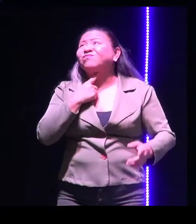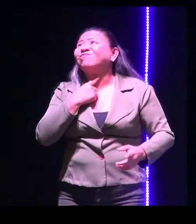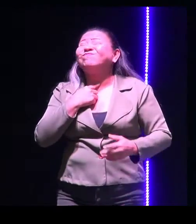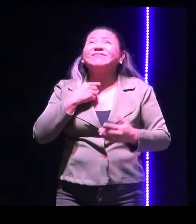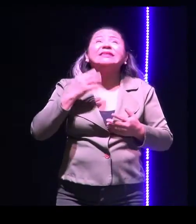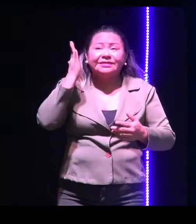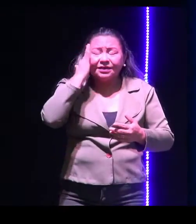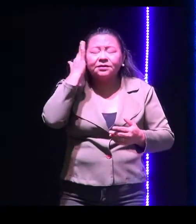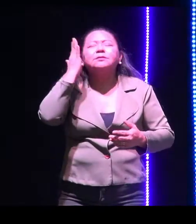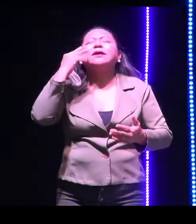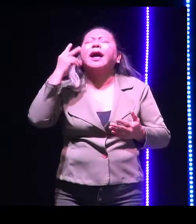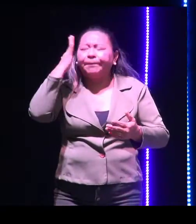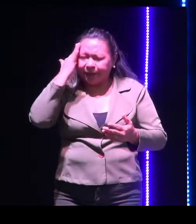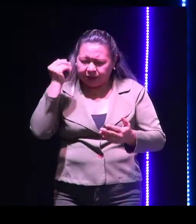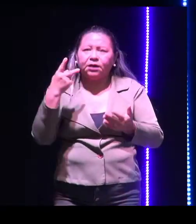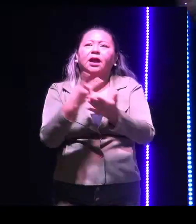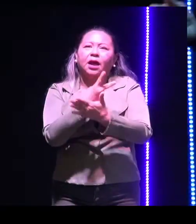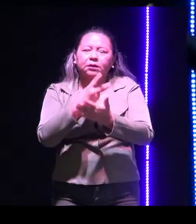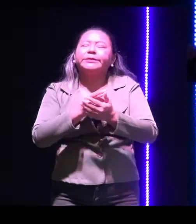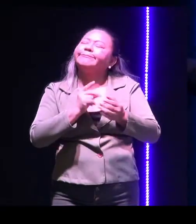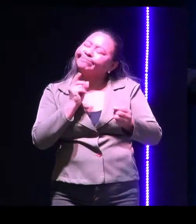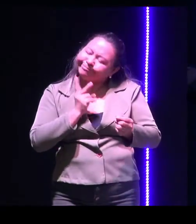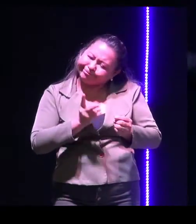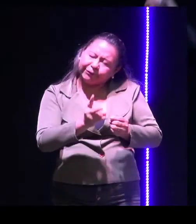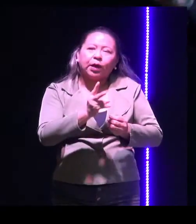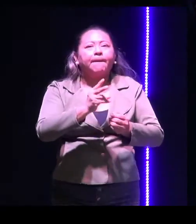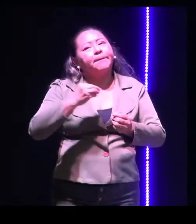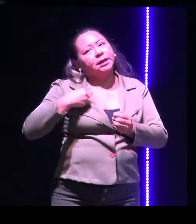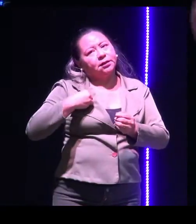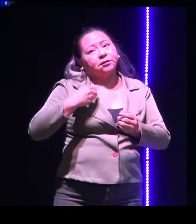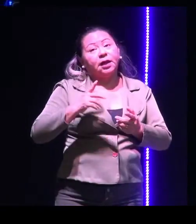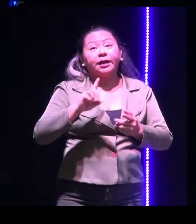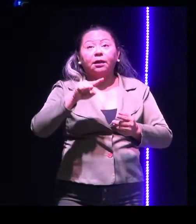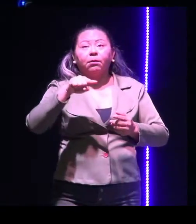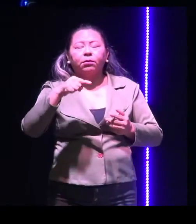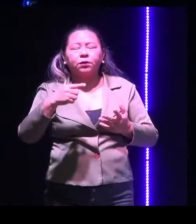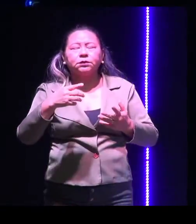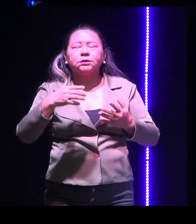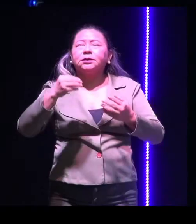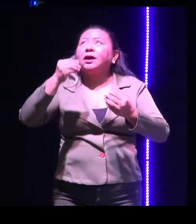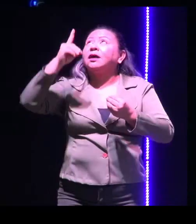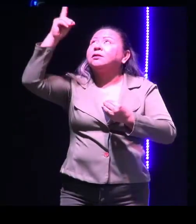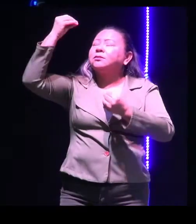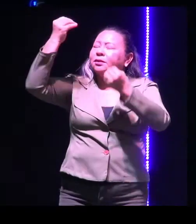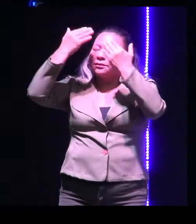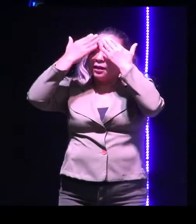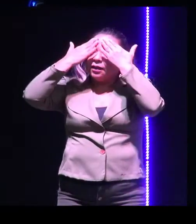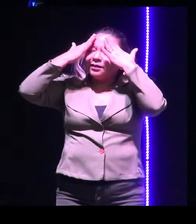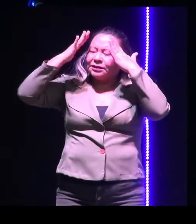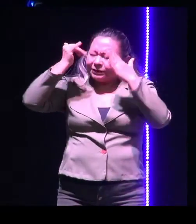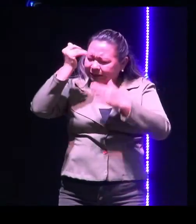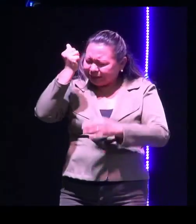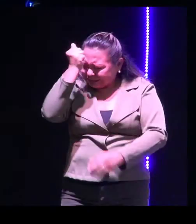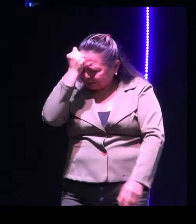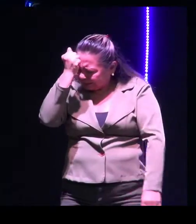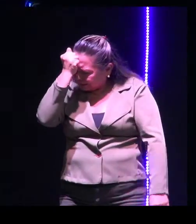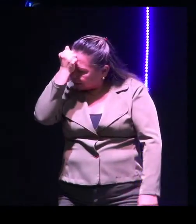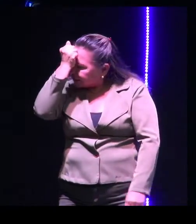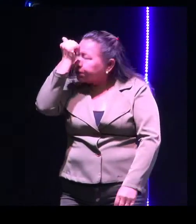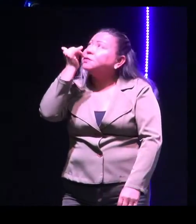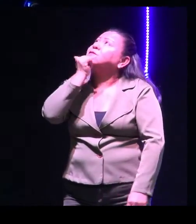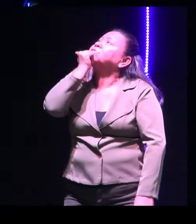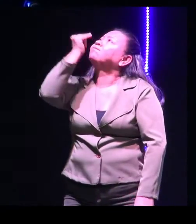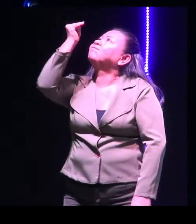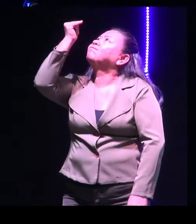vontade, sabendo que era errado, mas eu fazia o pecado. Enquanto eu não trouxe a luz de Cristo, me arrependi, pedi